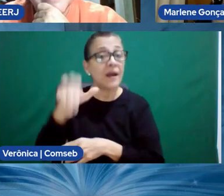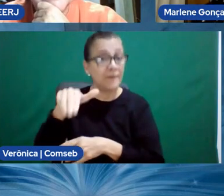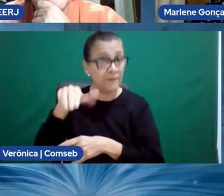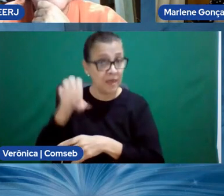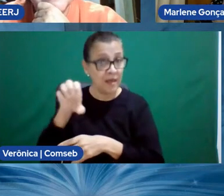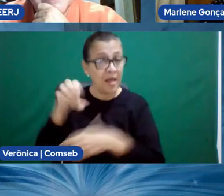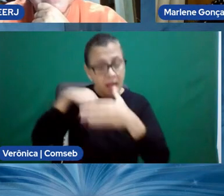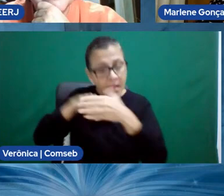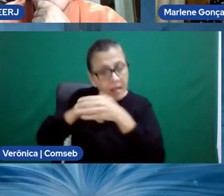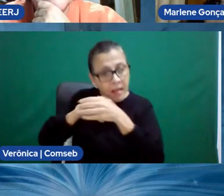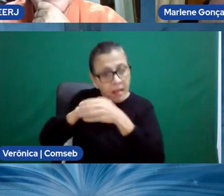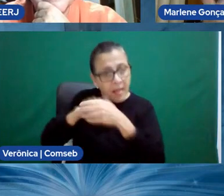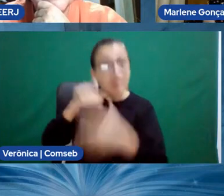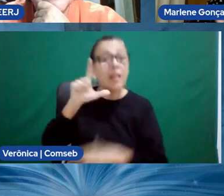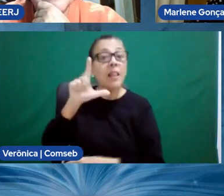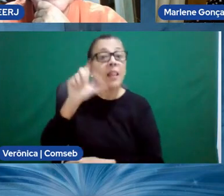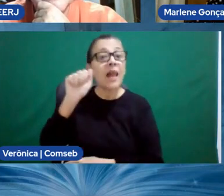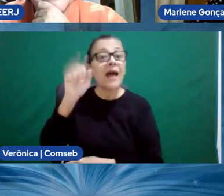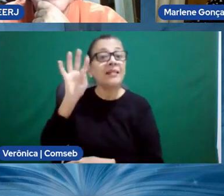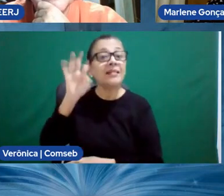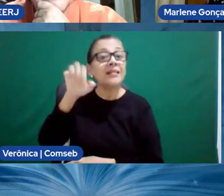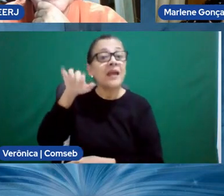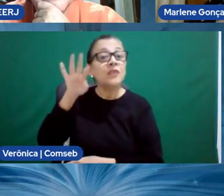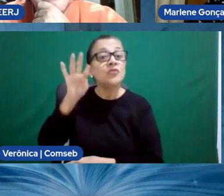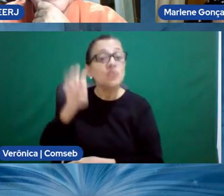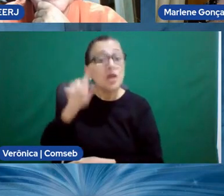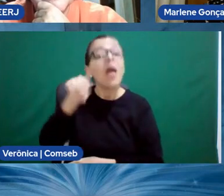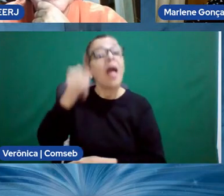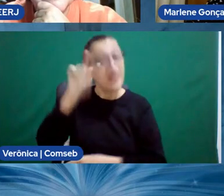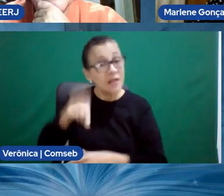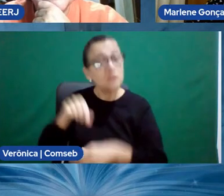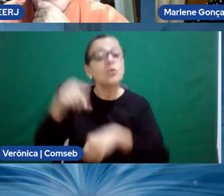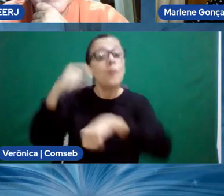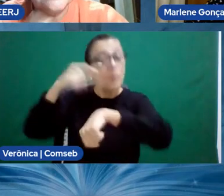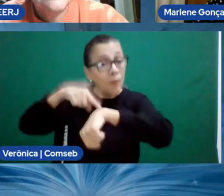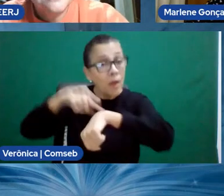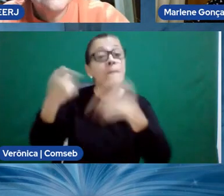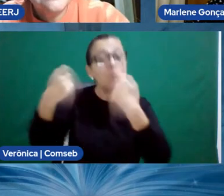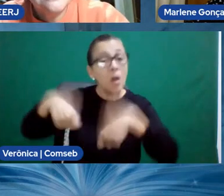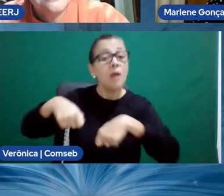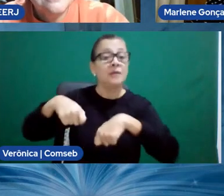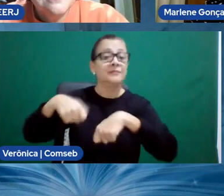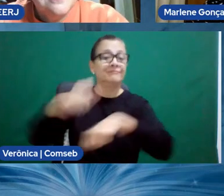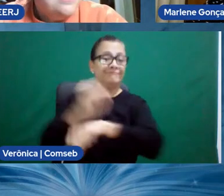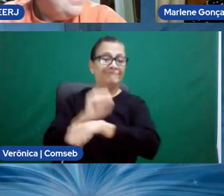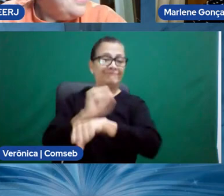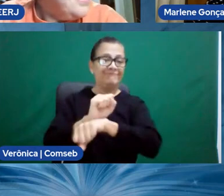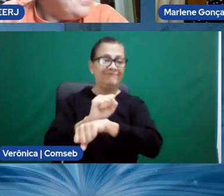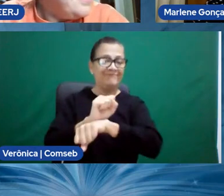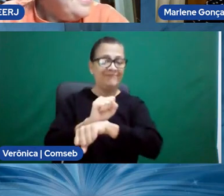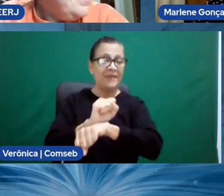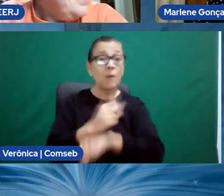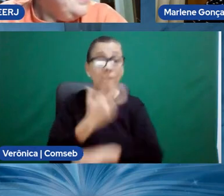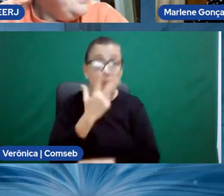essa potencialidade, essa possibilidade de desabrochar, esperando o momento certo. Então, parece que saiu do nada, mas,